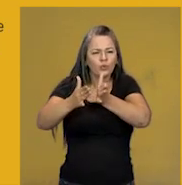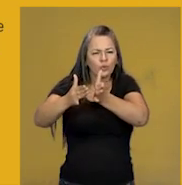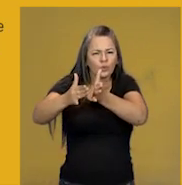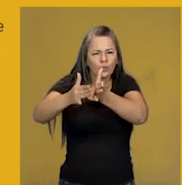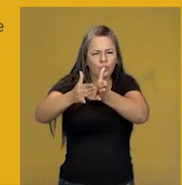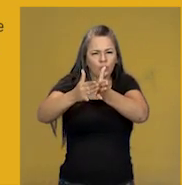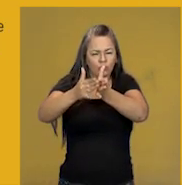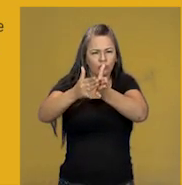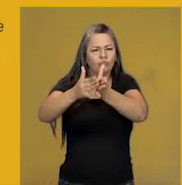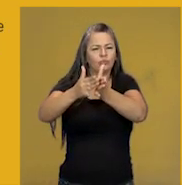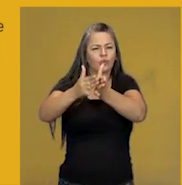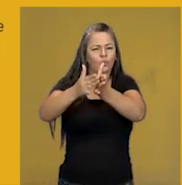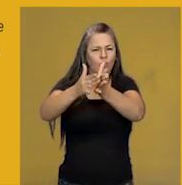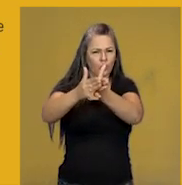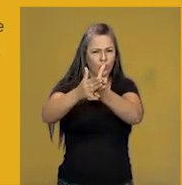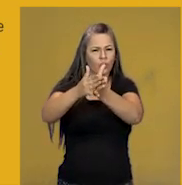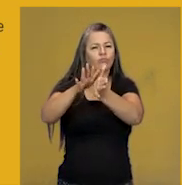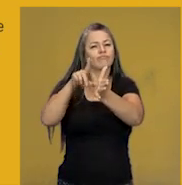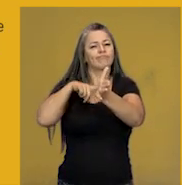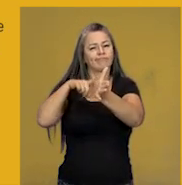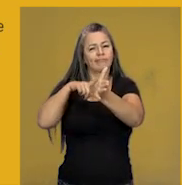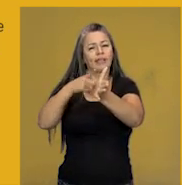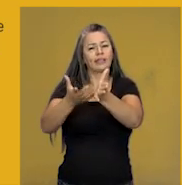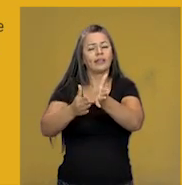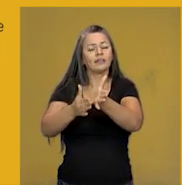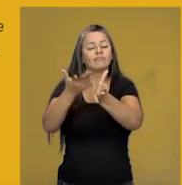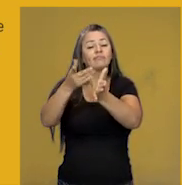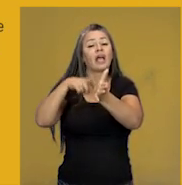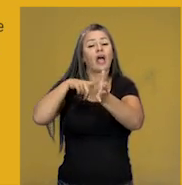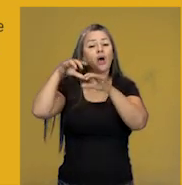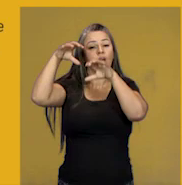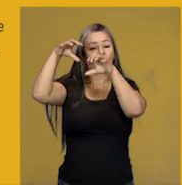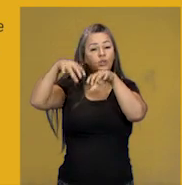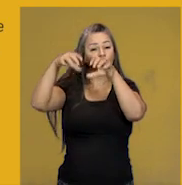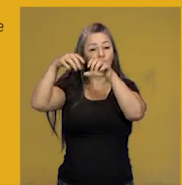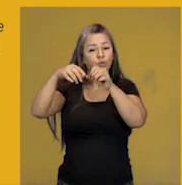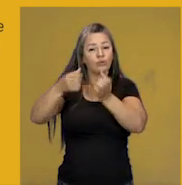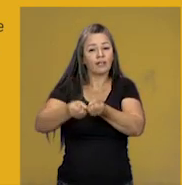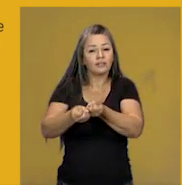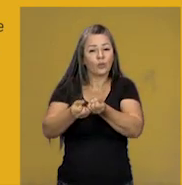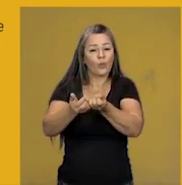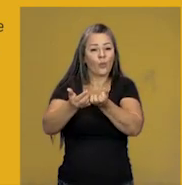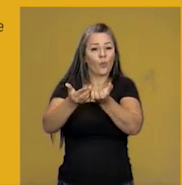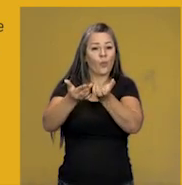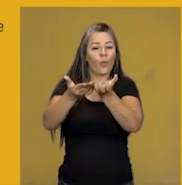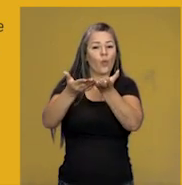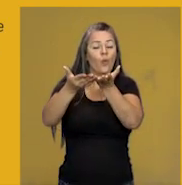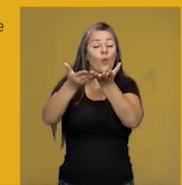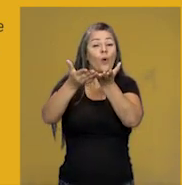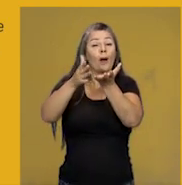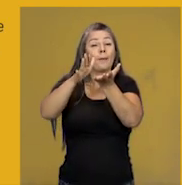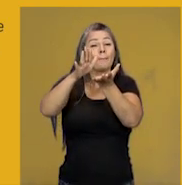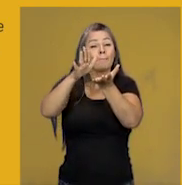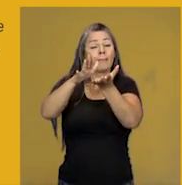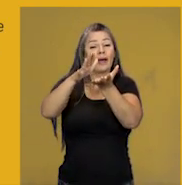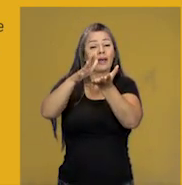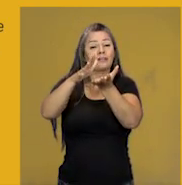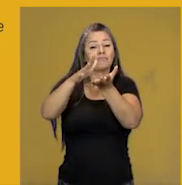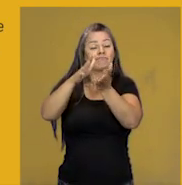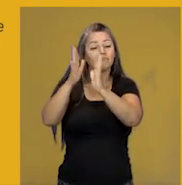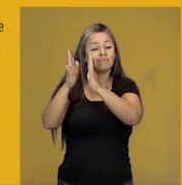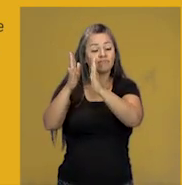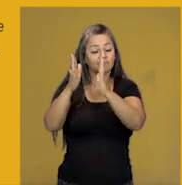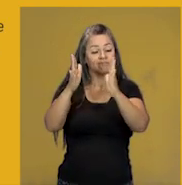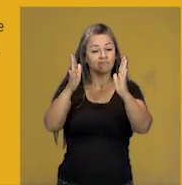eles aparecem somente na época de chuva e depois eles desaparecem na época de seca, tá? O Rio São Francisco, muito utilizado